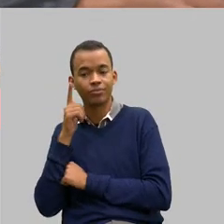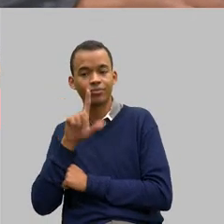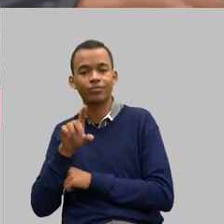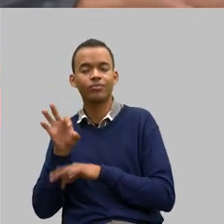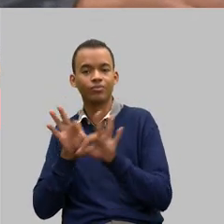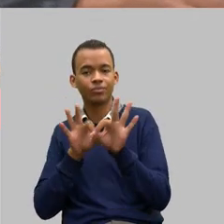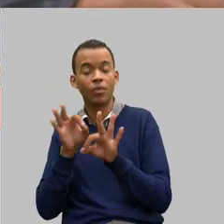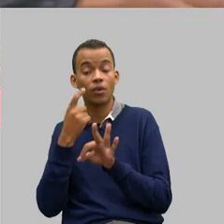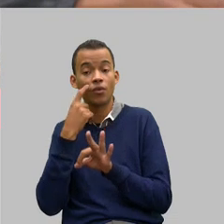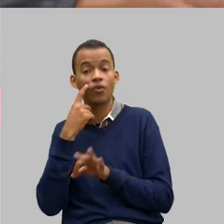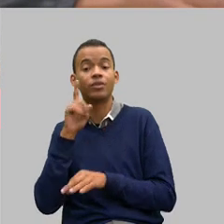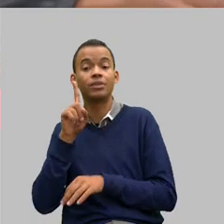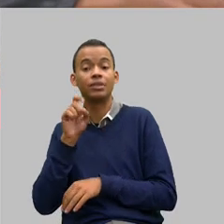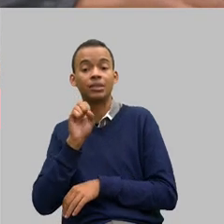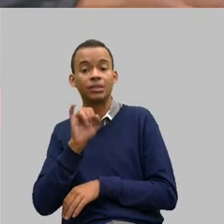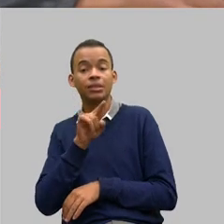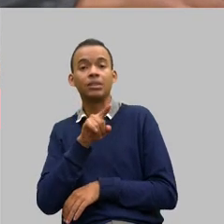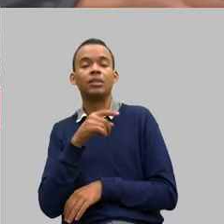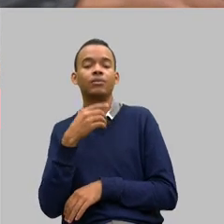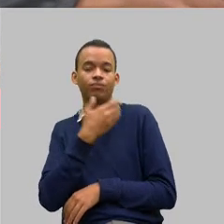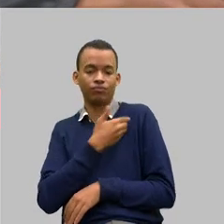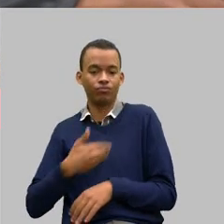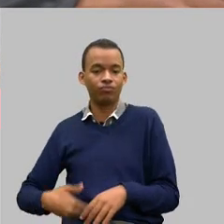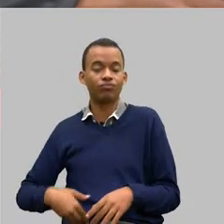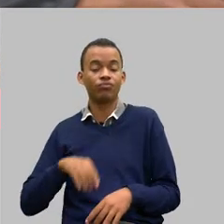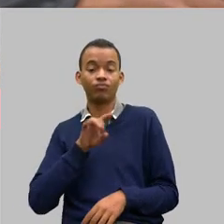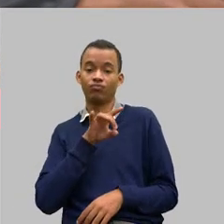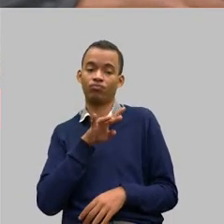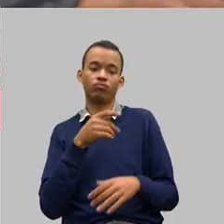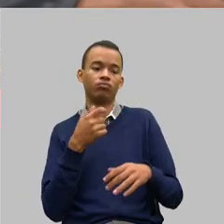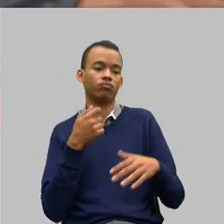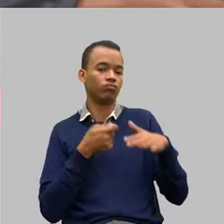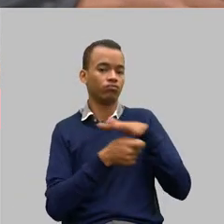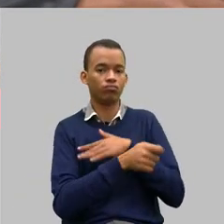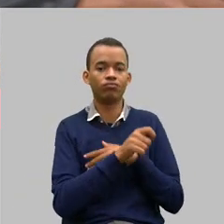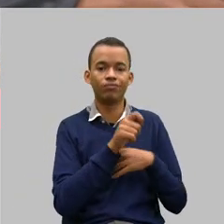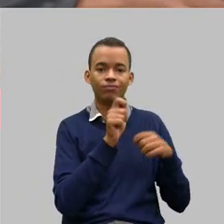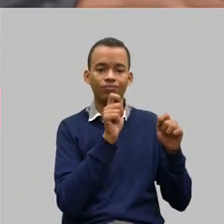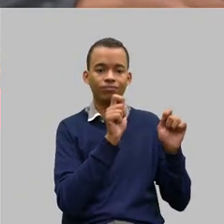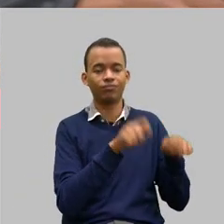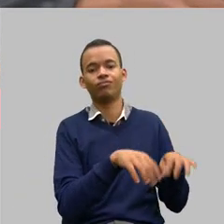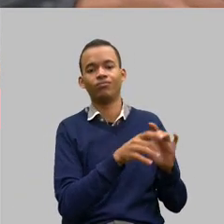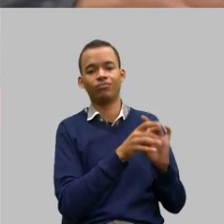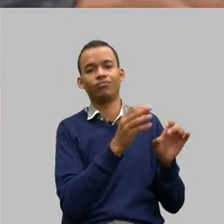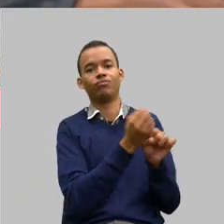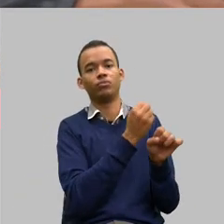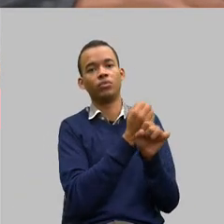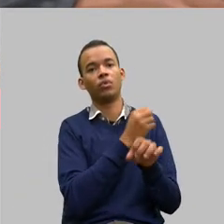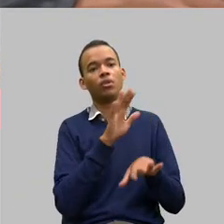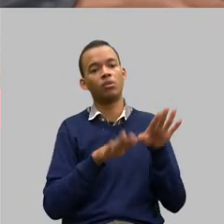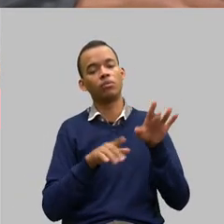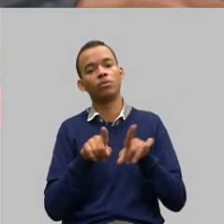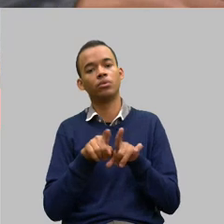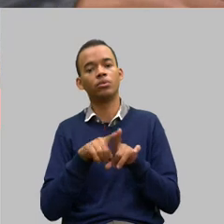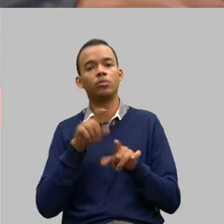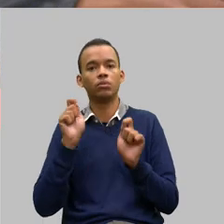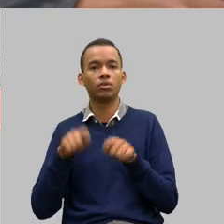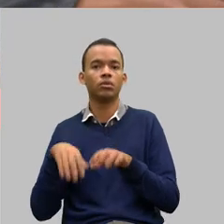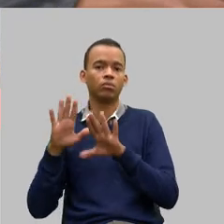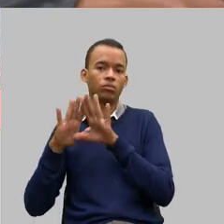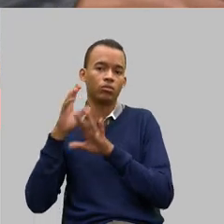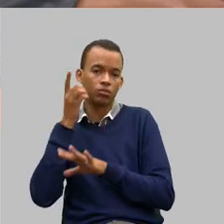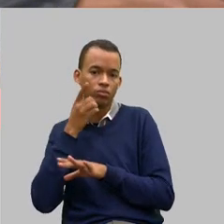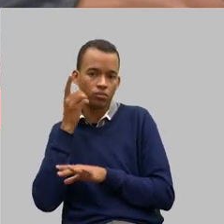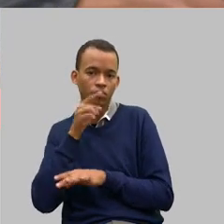teria condição sozinho de fazer uma obra desse dessa magnitude mas que a gente pudesse quem sabe contar com a bancada mineira dos deputados federais que são